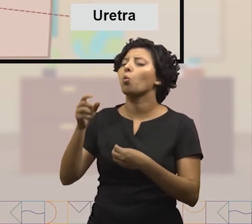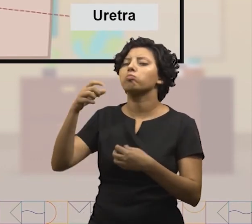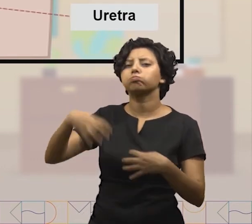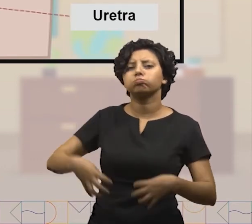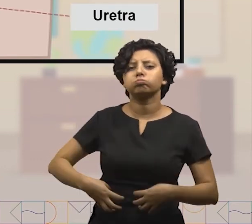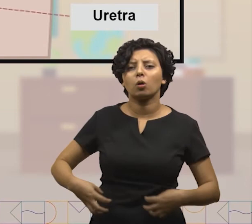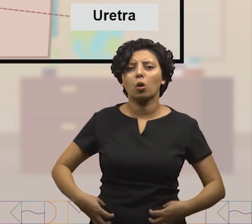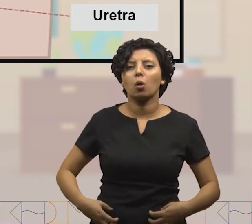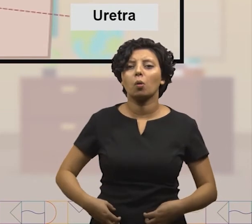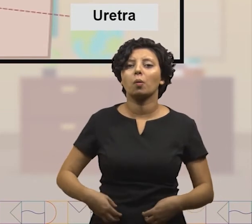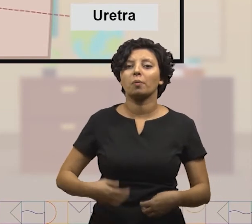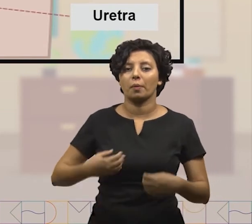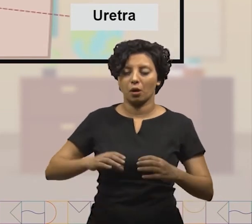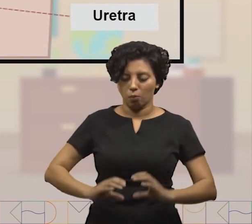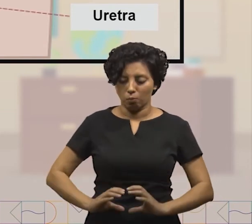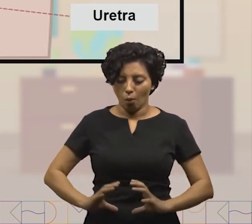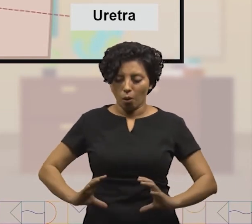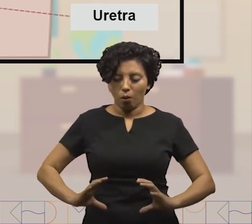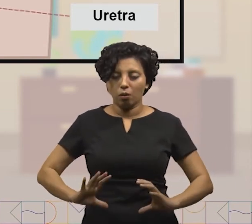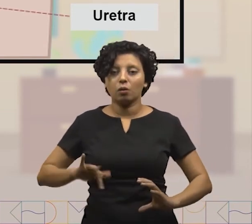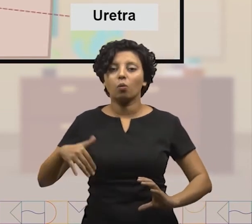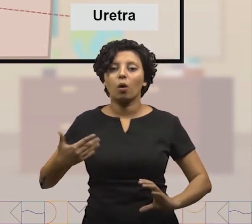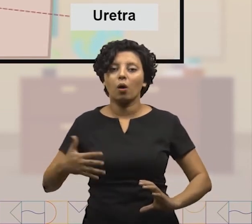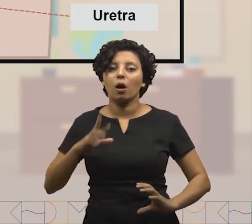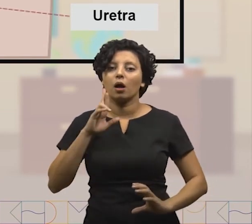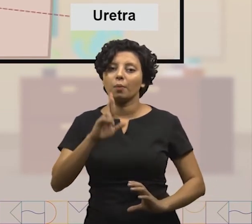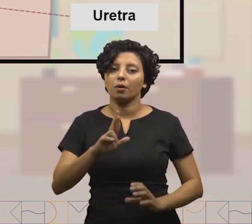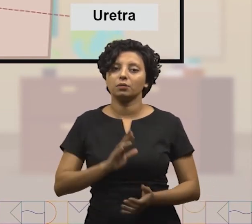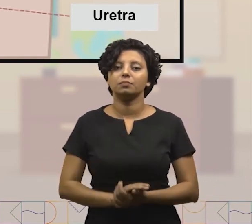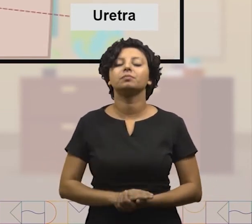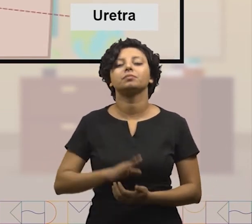deve ficar um pouco maior? Vamos à resposta?